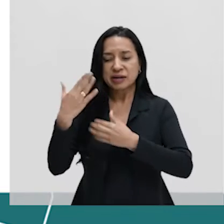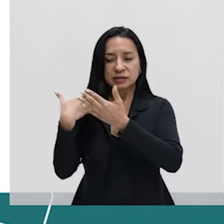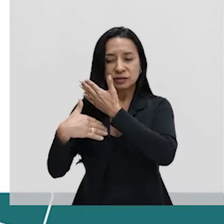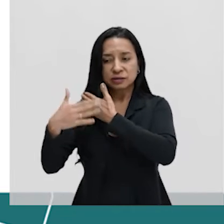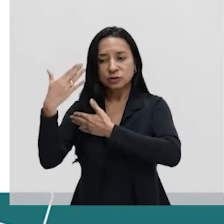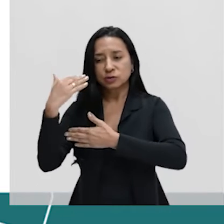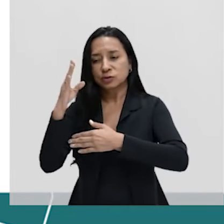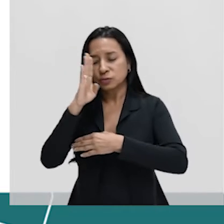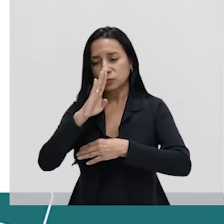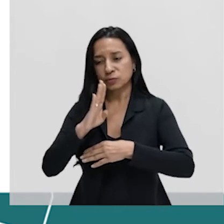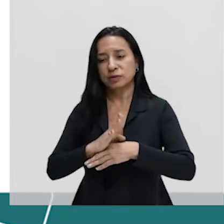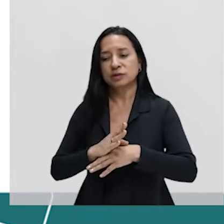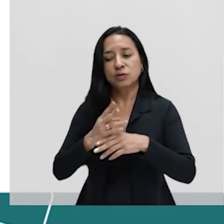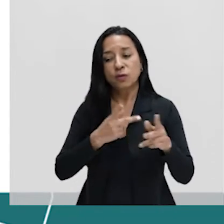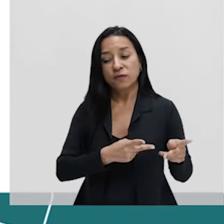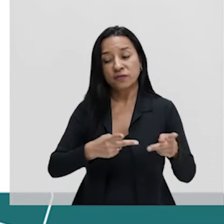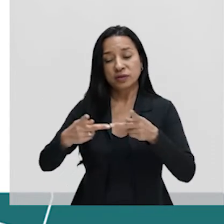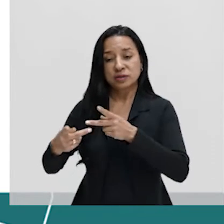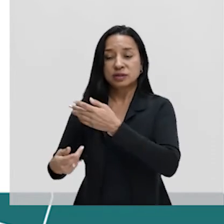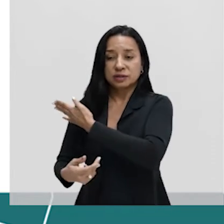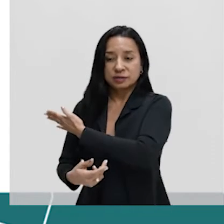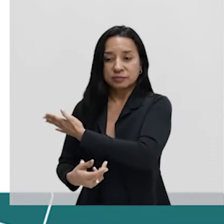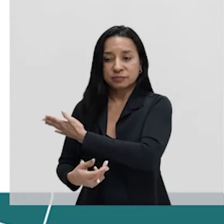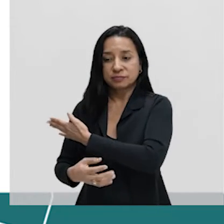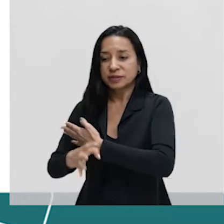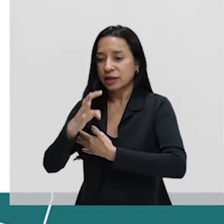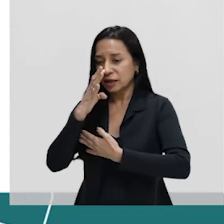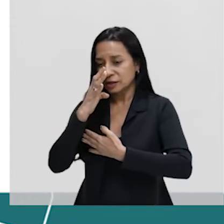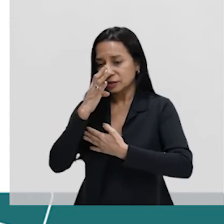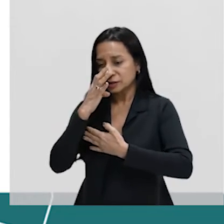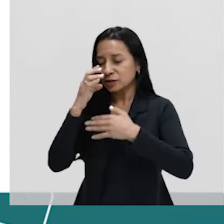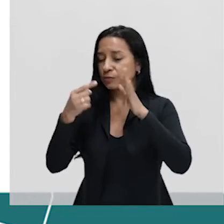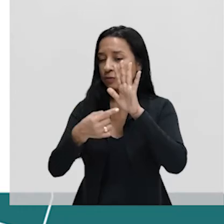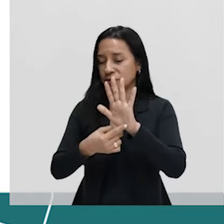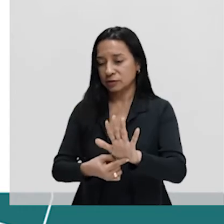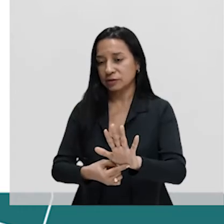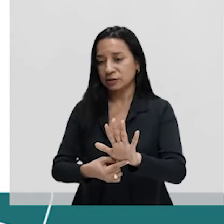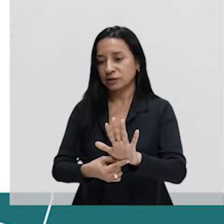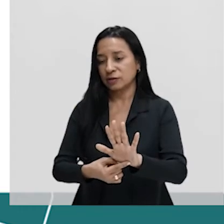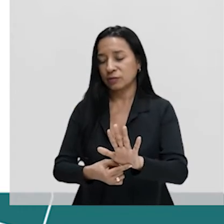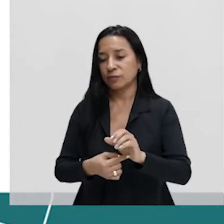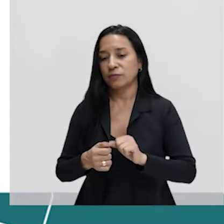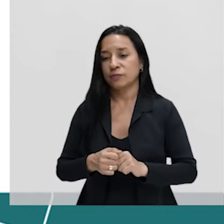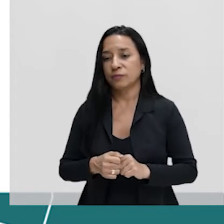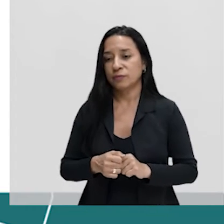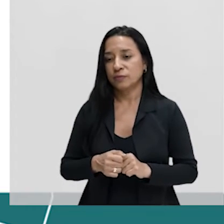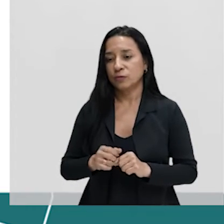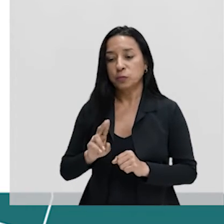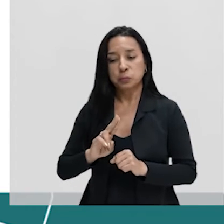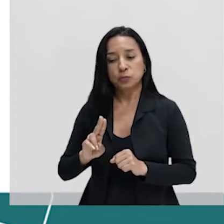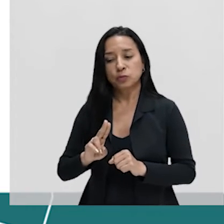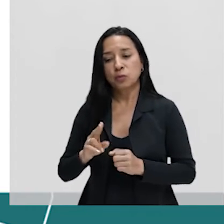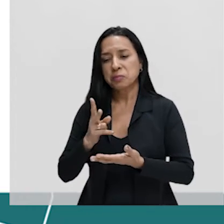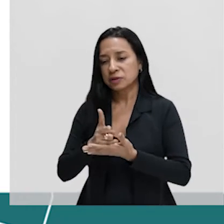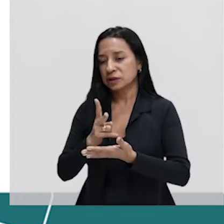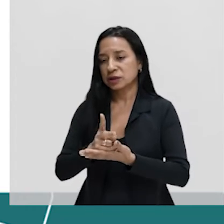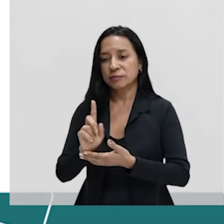a pena. Aliás, visitem o Teatro Arthur Azevedo, assistam o espetáculo no Teatro Arthur Azevedo. Deixar claro que o nome dele nem sempre foi esse.